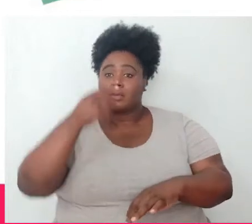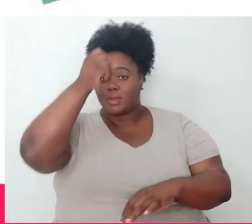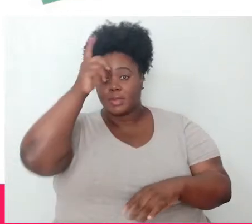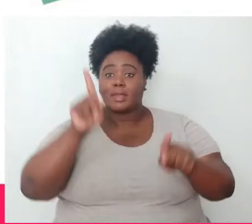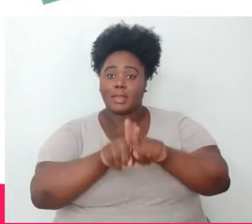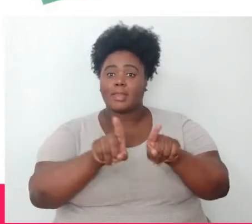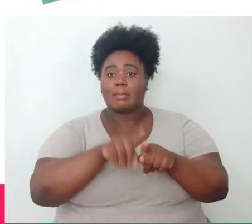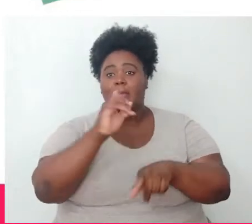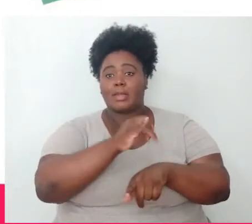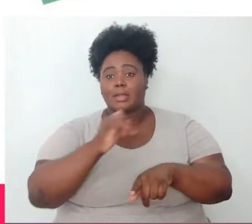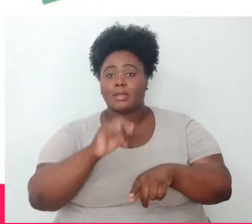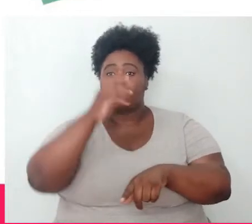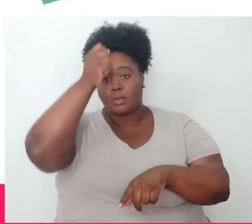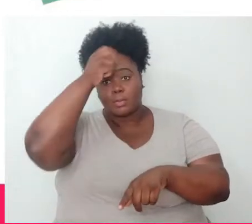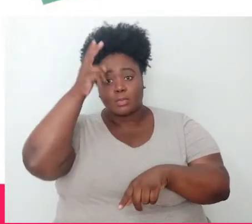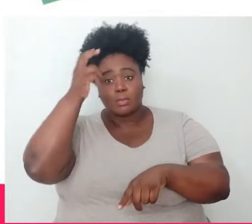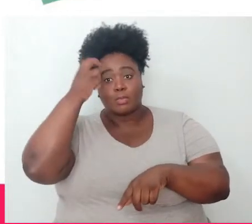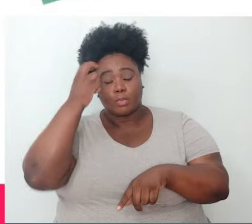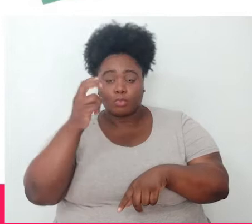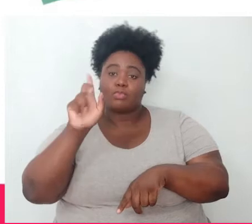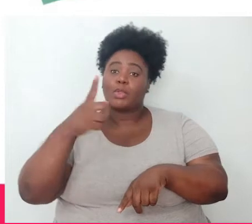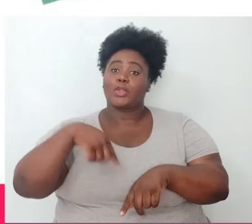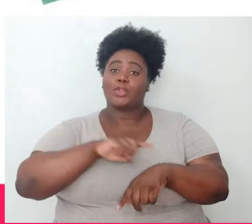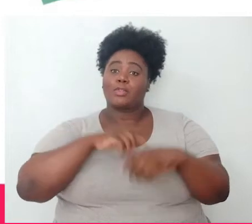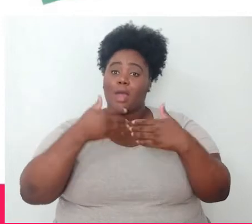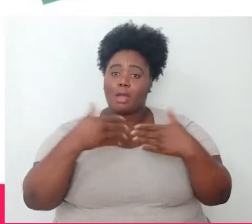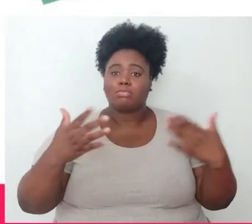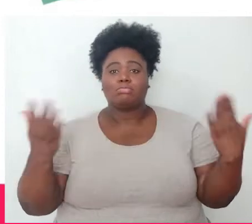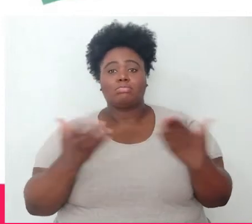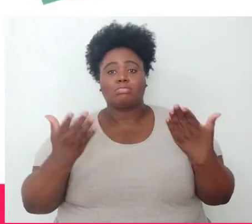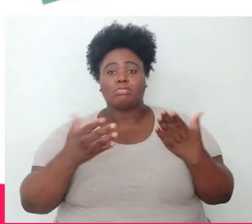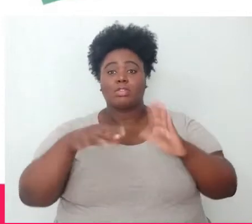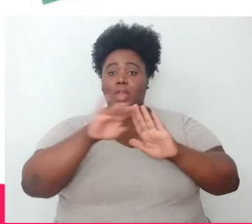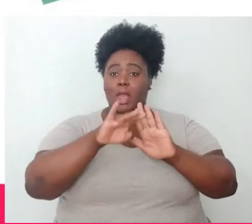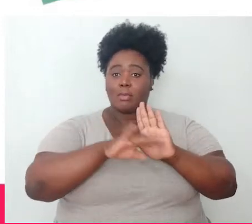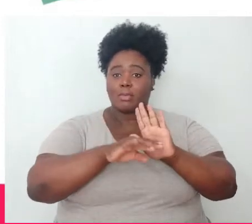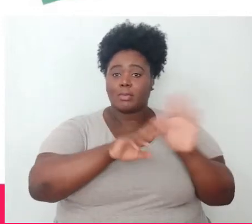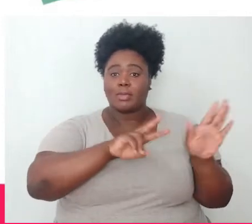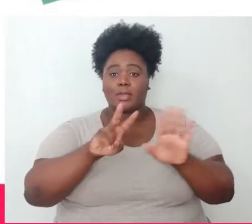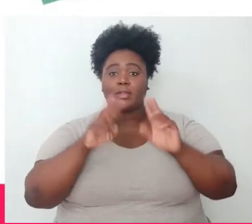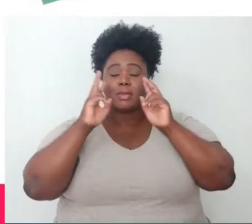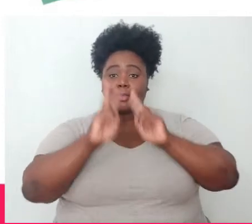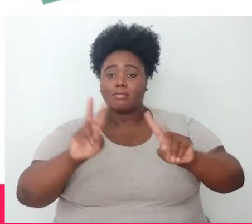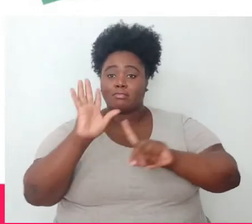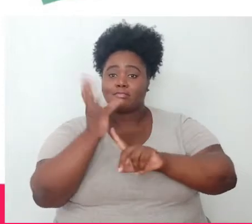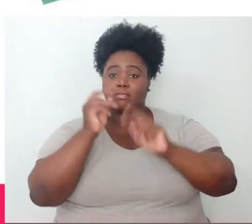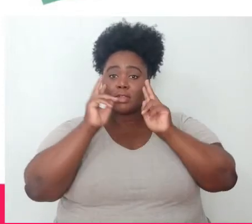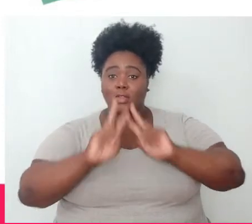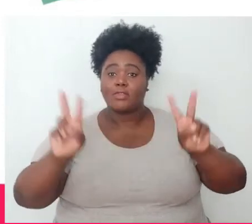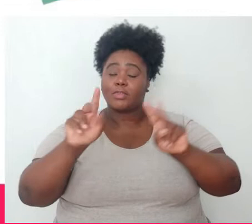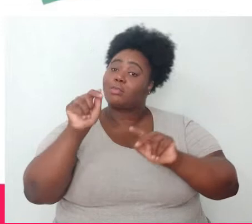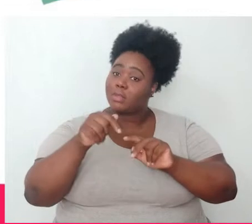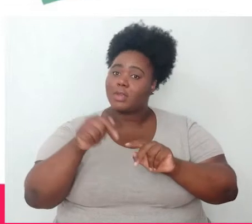Municipal de Cultura, em parceria com a CIRC. Estamos abrindo hoje a programação da Semana de Artes Visuais do Circuito Municipal de